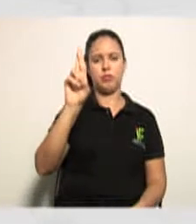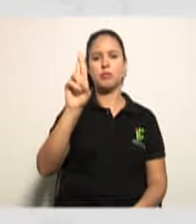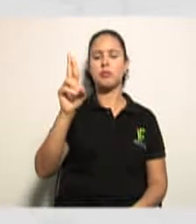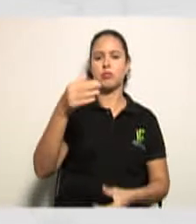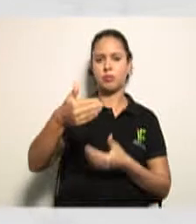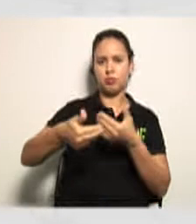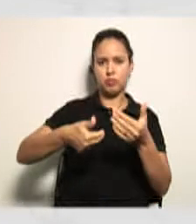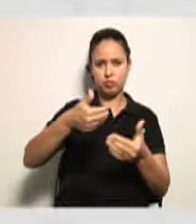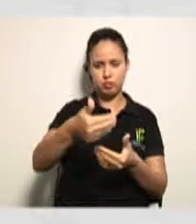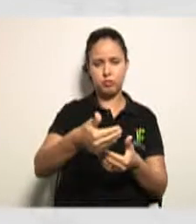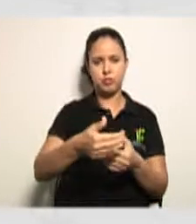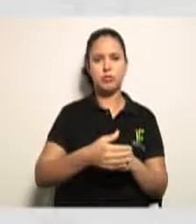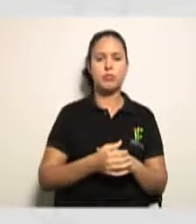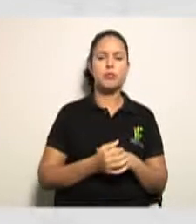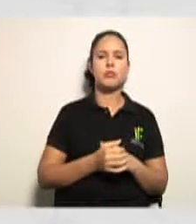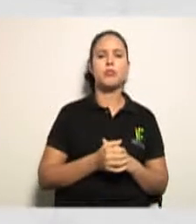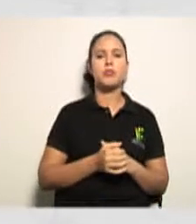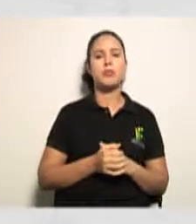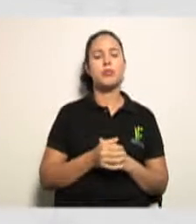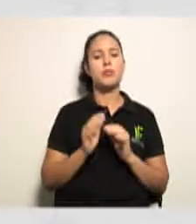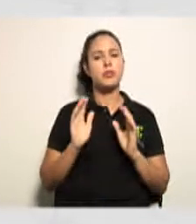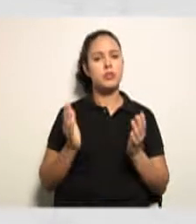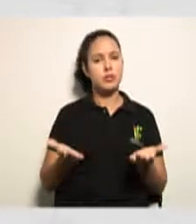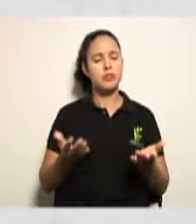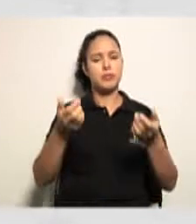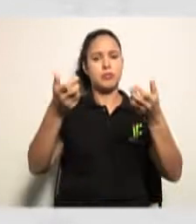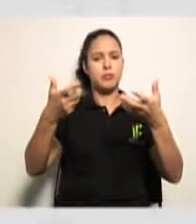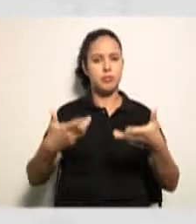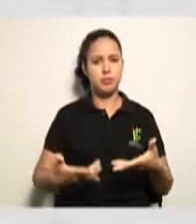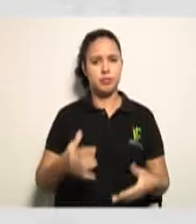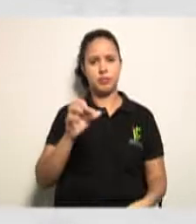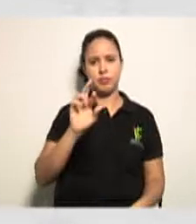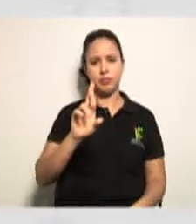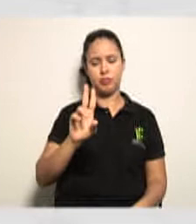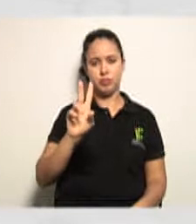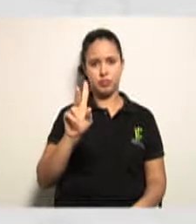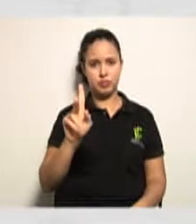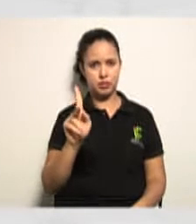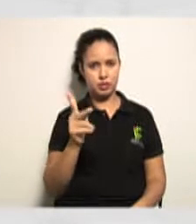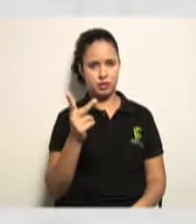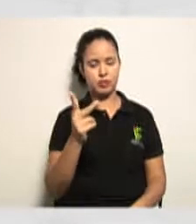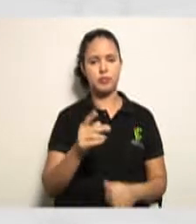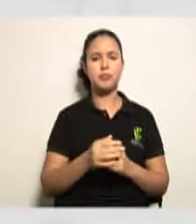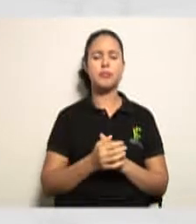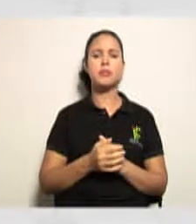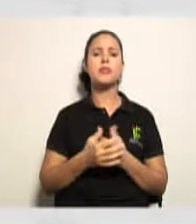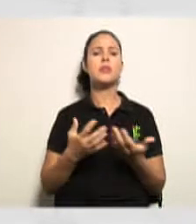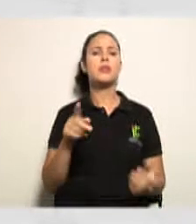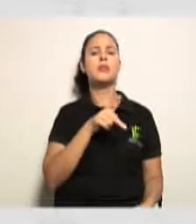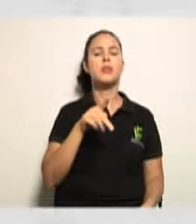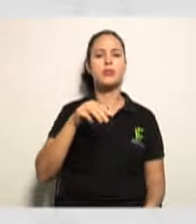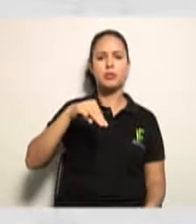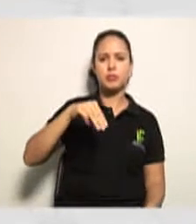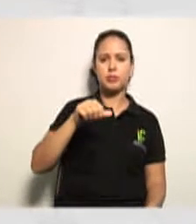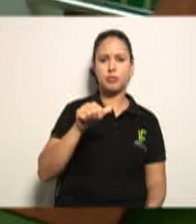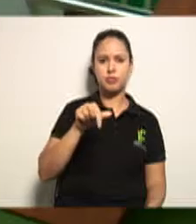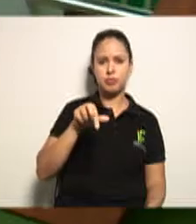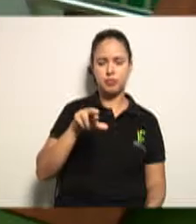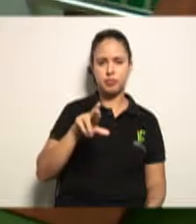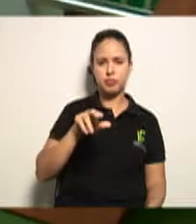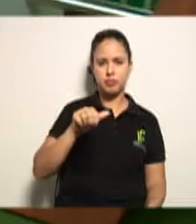funcionamento. Então, falamos um pouquinho aqui dos recursos humanos. Professora Maraí, fala um pouquinho para a gente sobre os